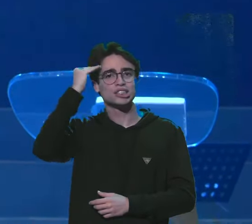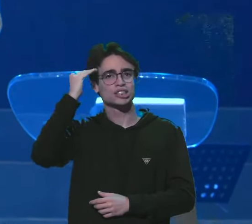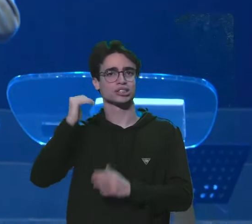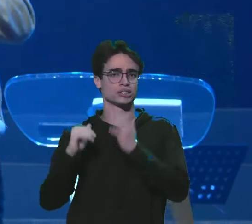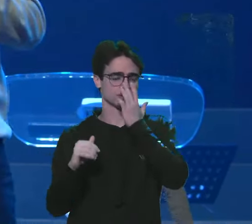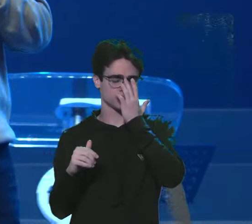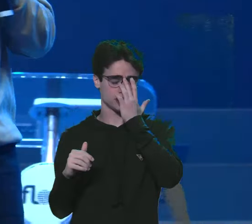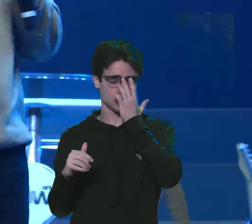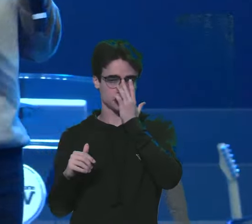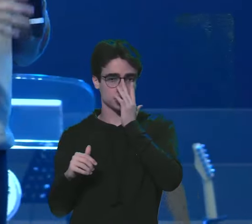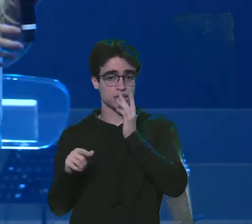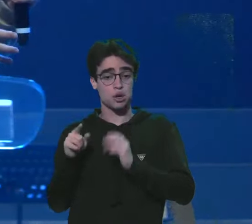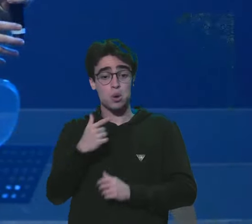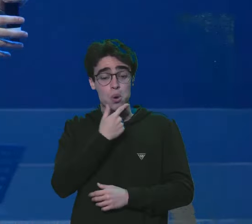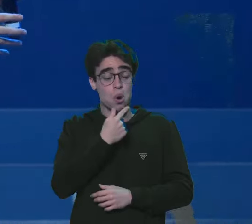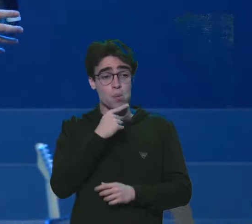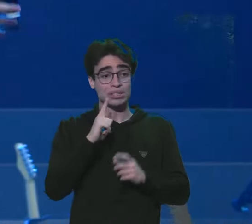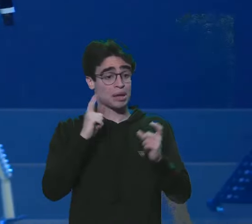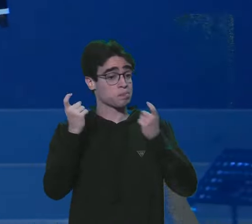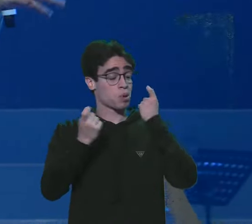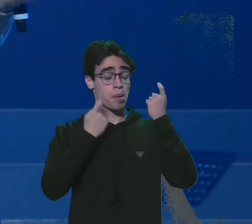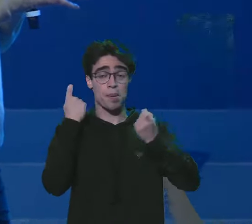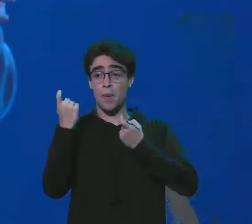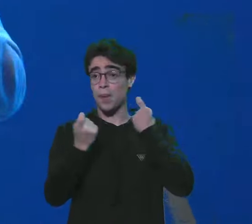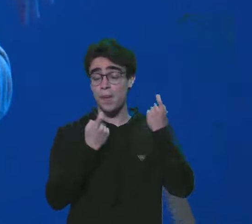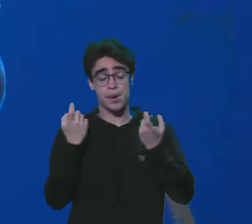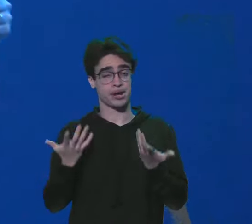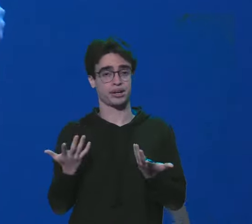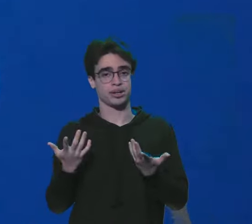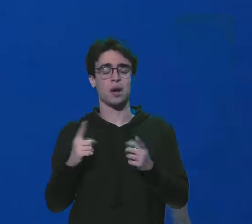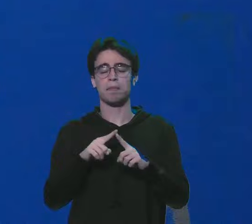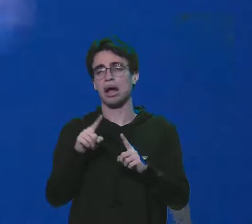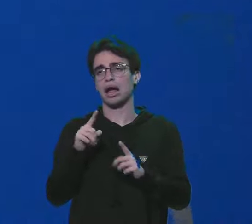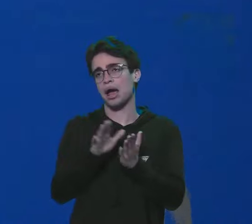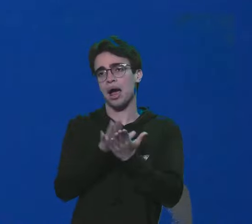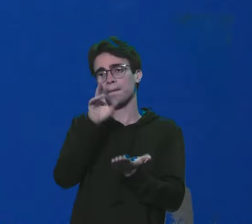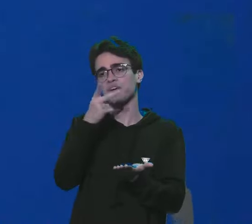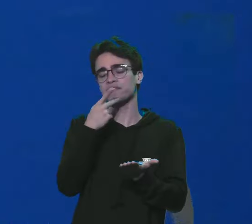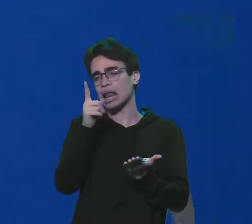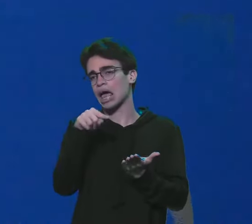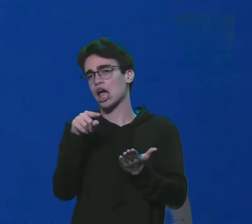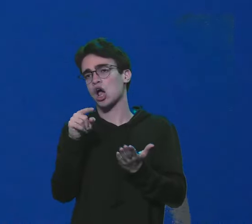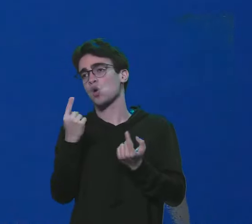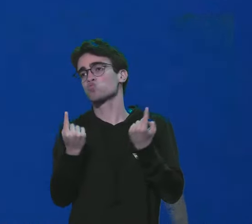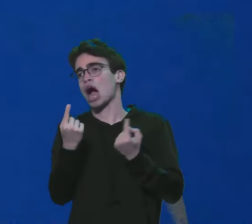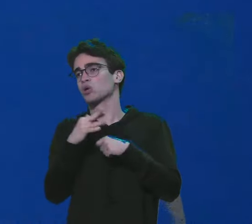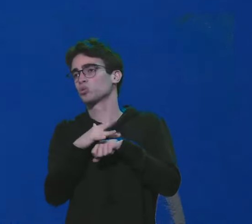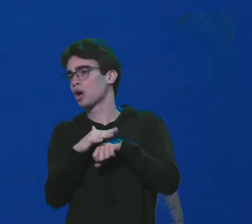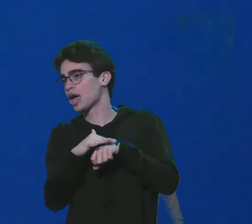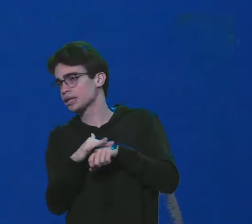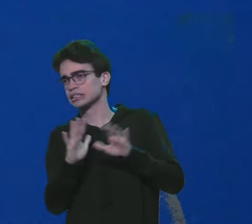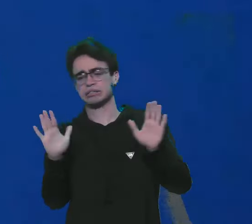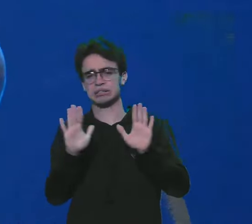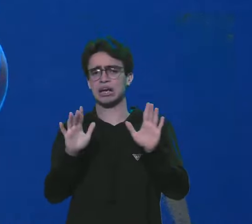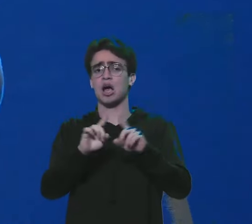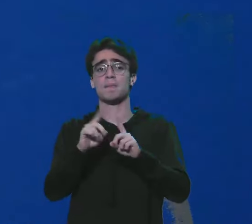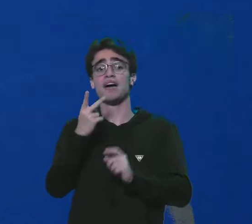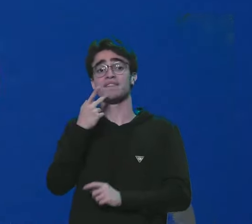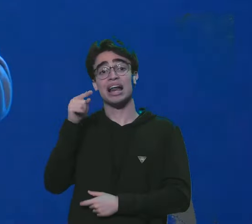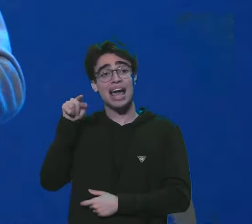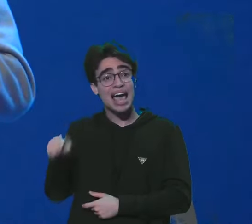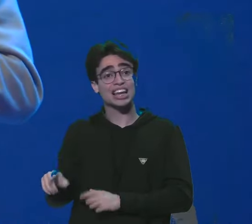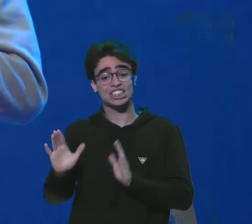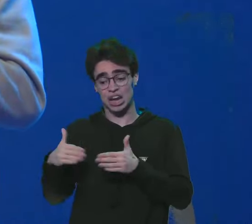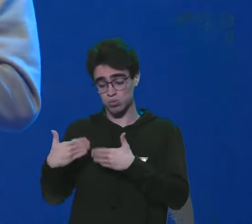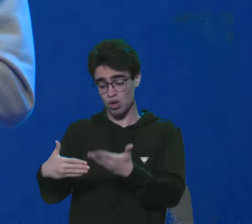Ele estava preocupado com a filha dela. A Bíblia não diz qual doença que ela tinha, mas a Bíblia diz que ela estava